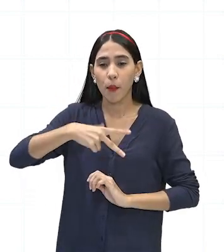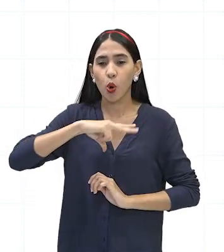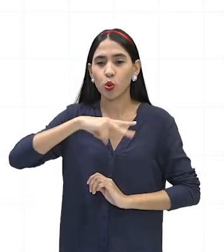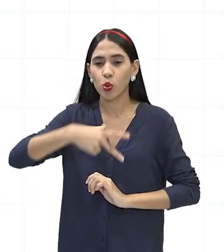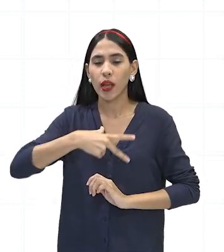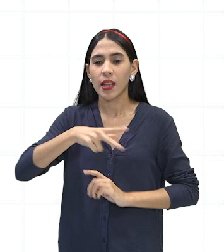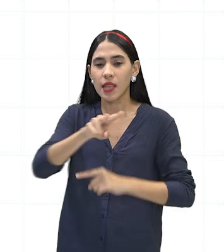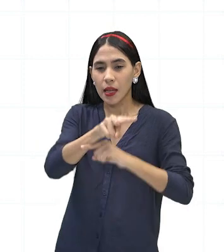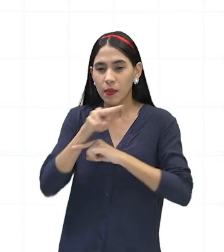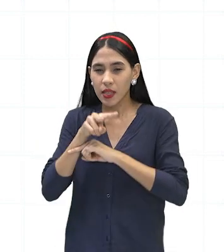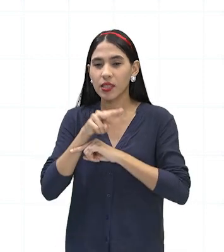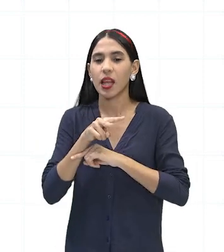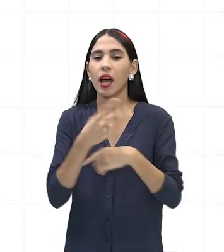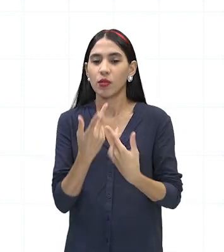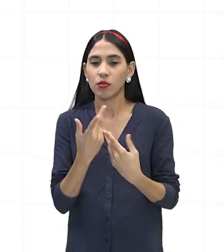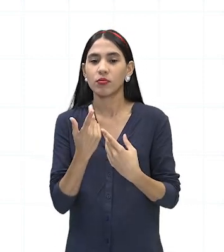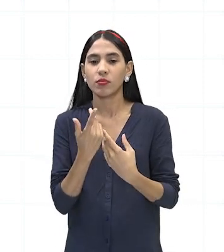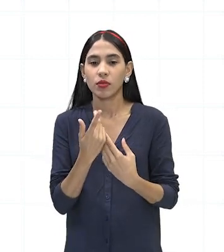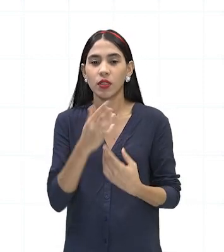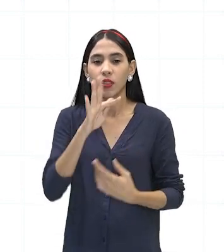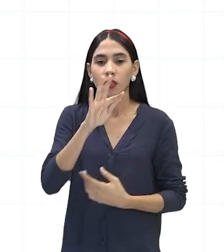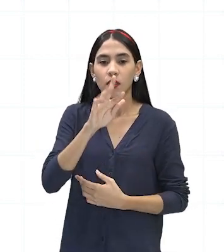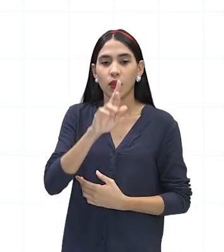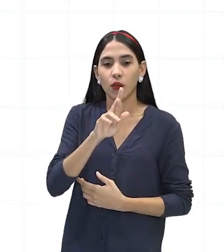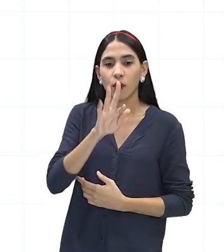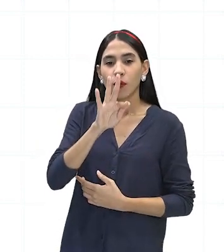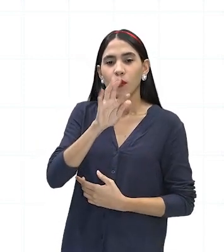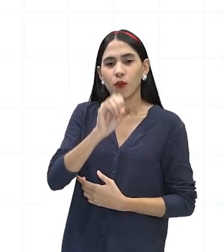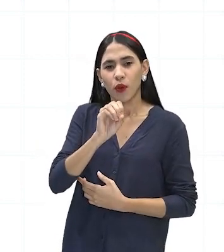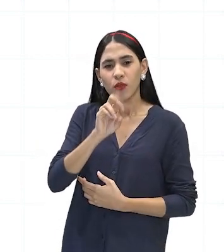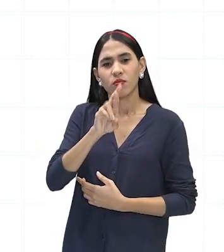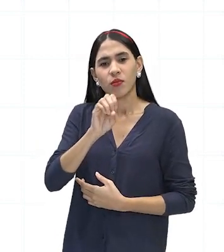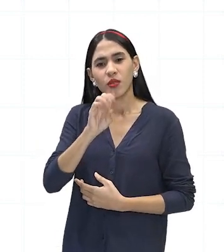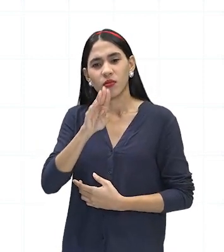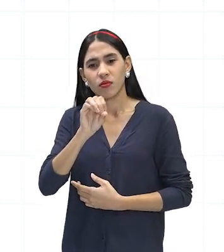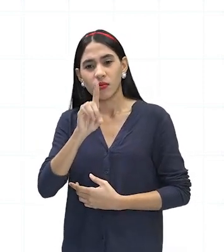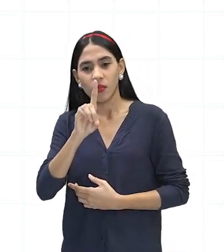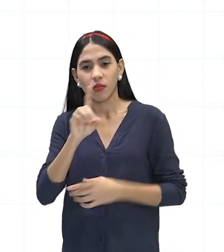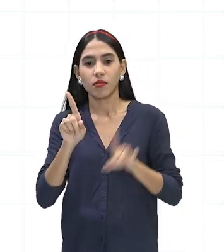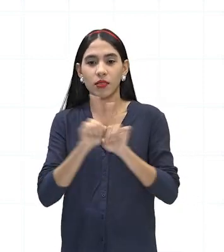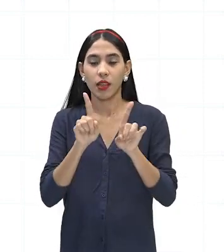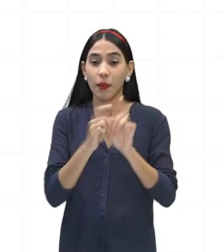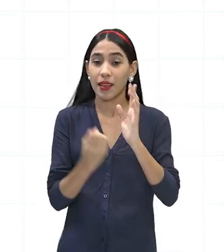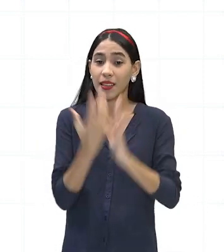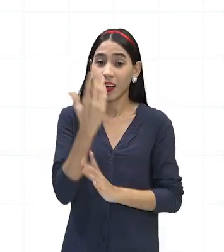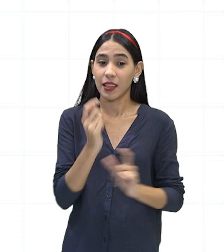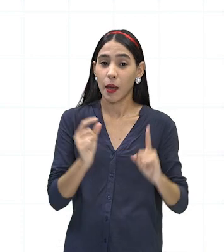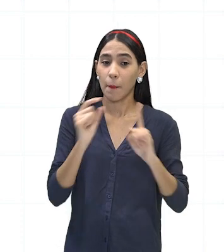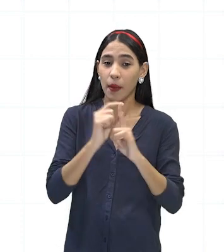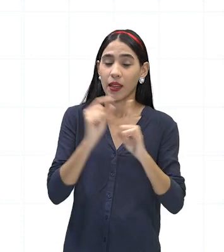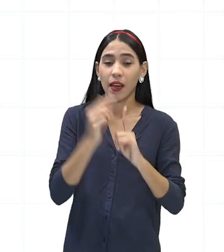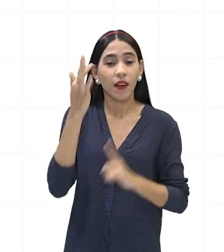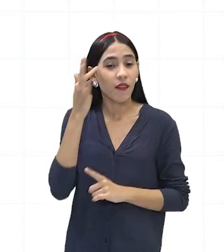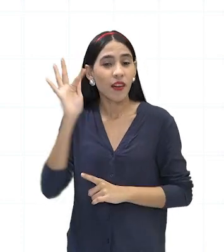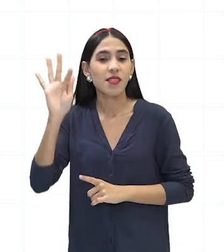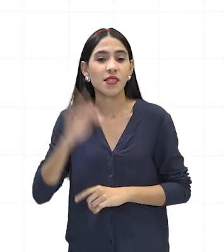um antigo vocábulo forbodó, tá? Originado a partir da palavra